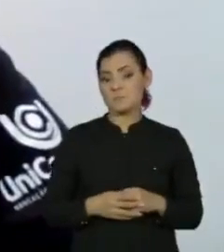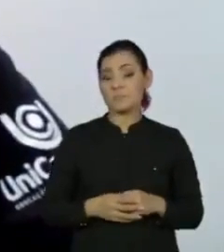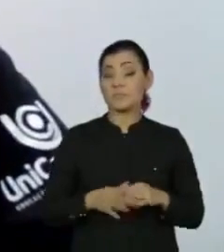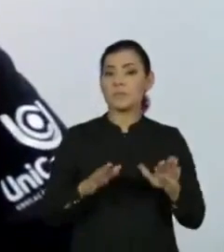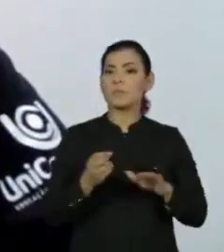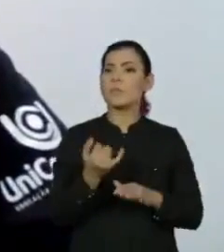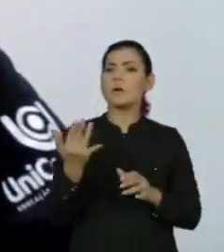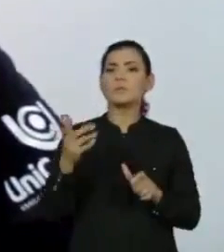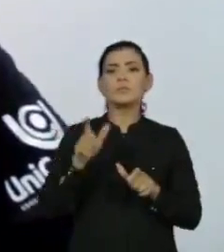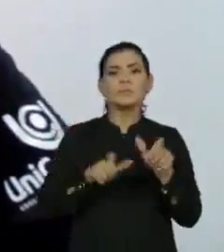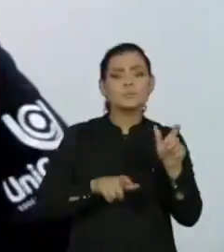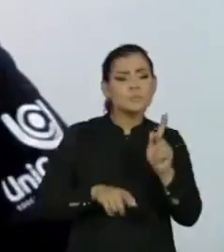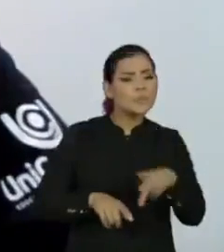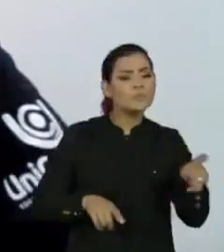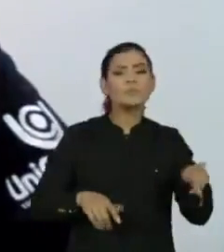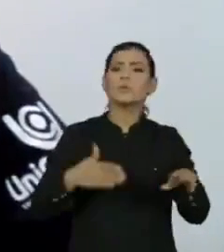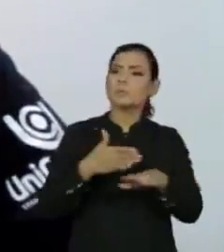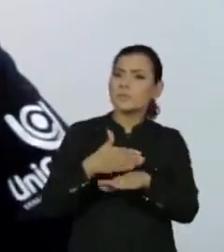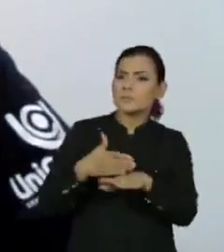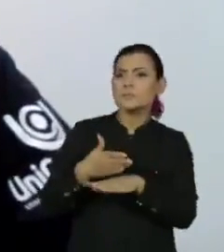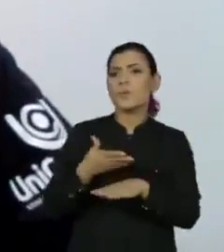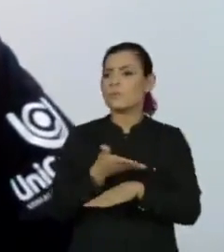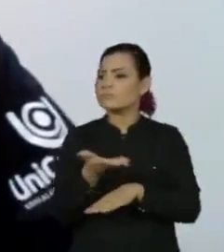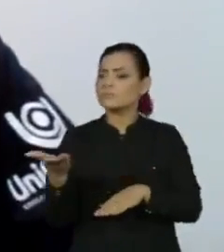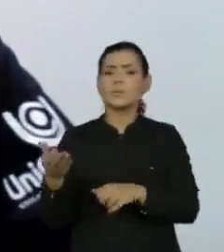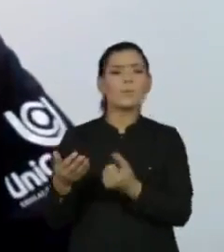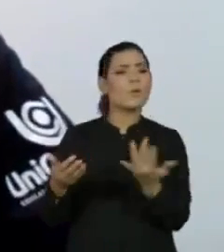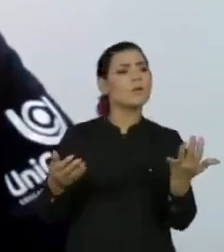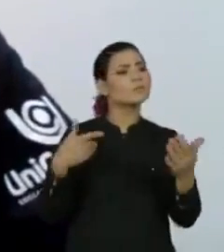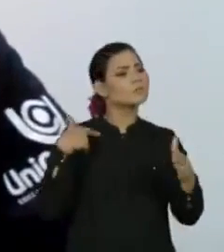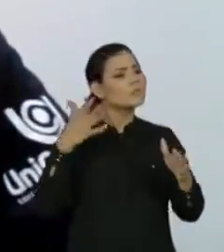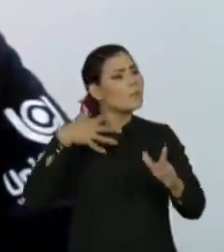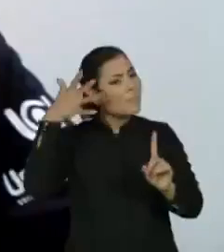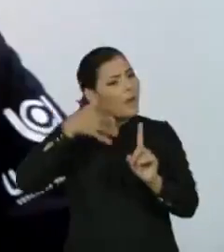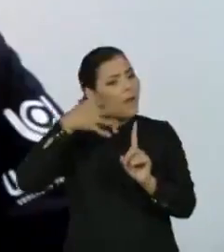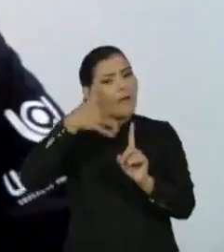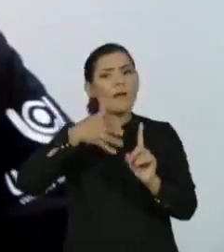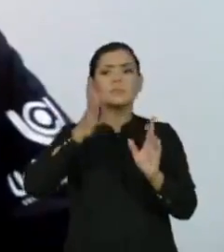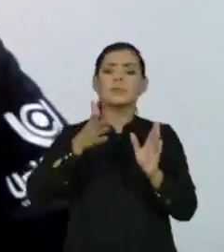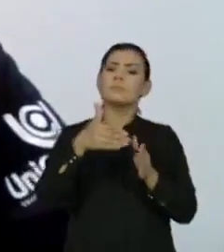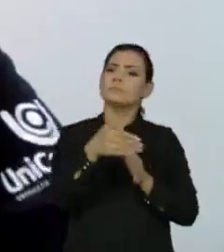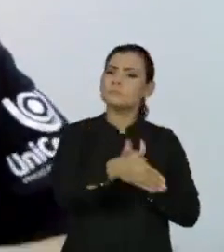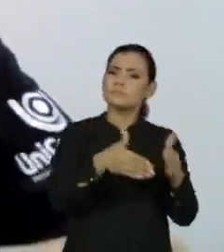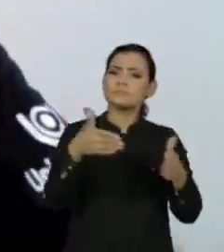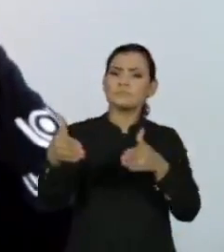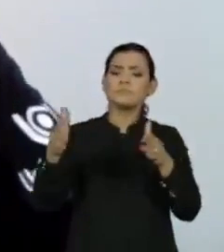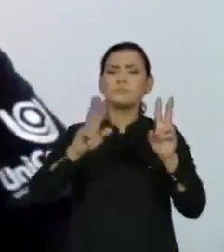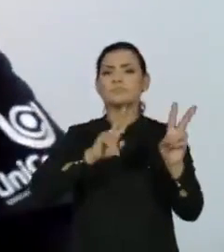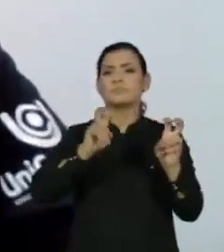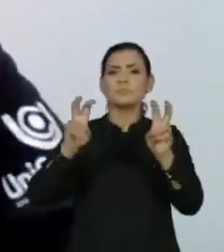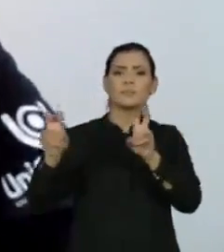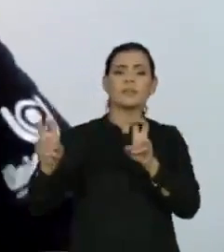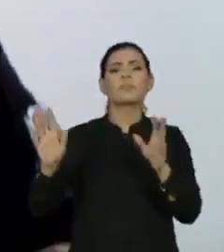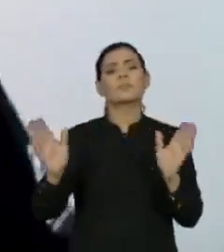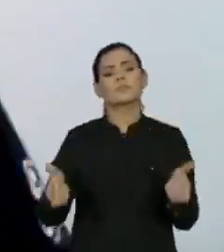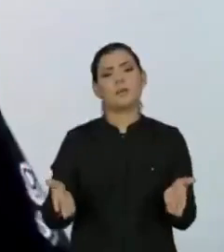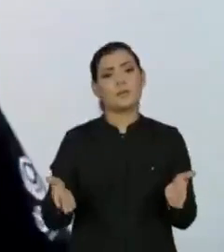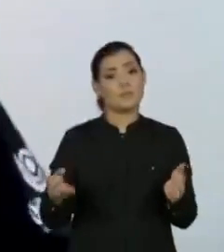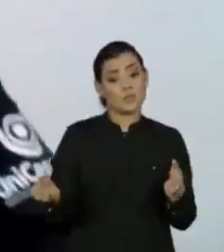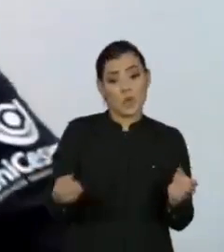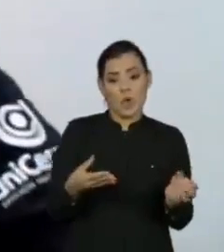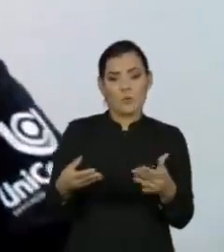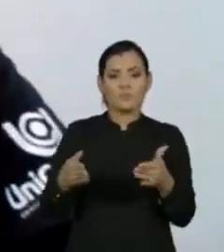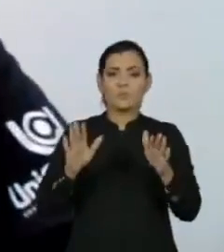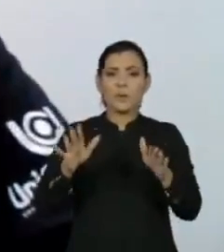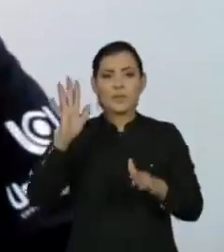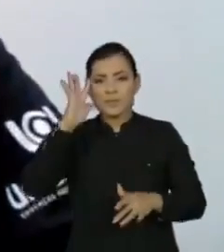quantos de nós, professores, participamos e ouvimos ou demos palestras referente a temas inovadores, mas entre